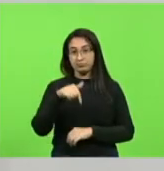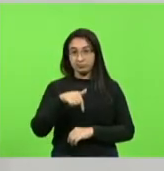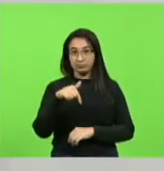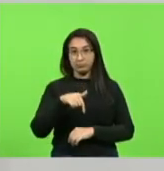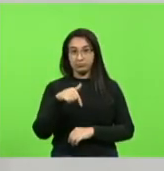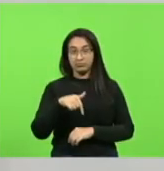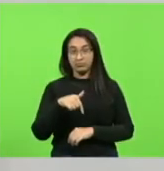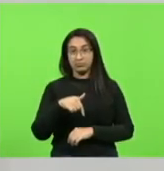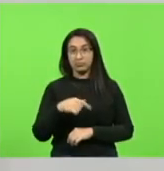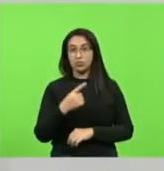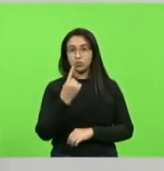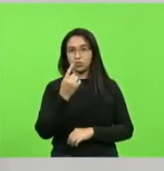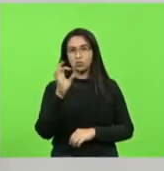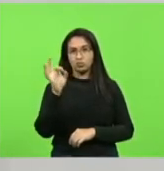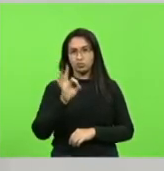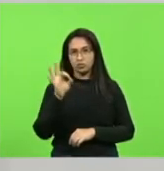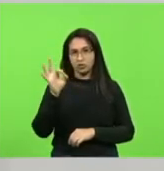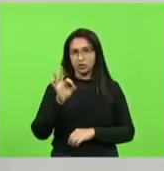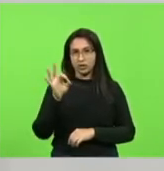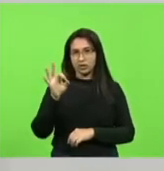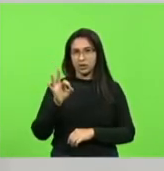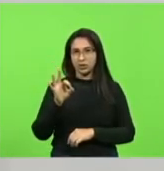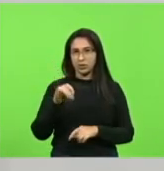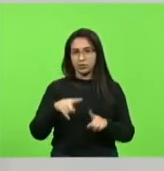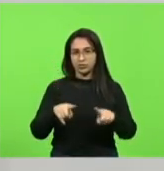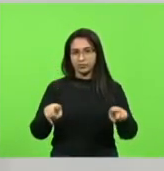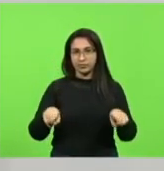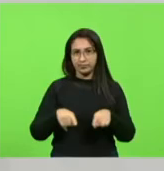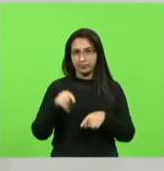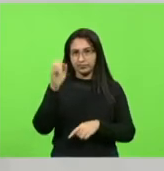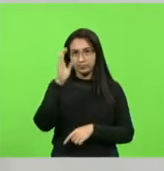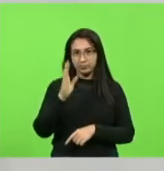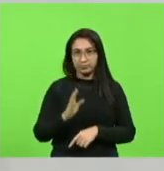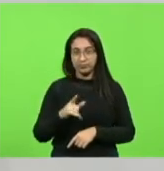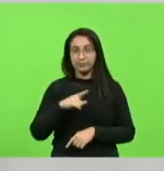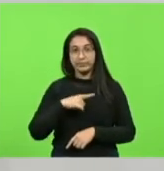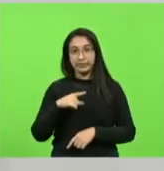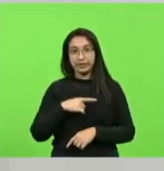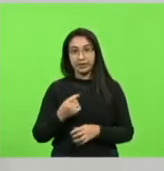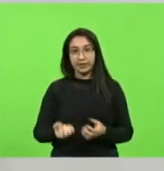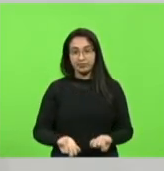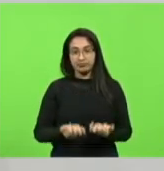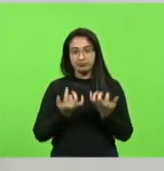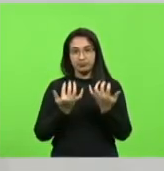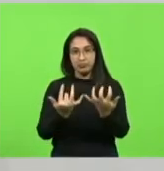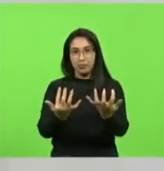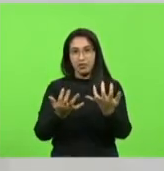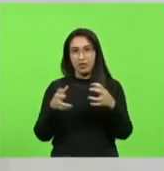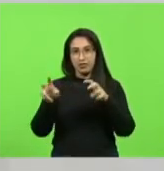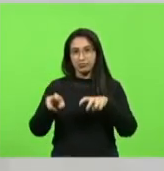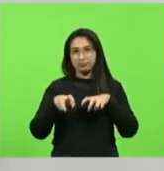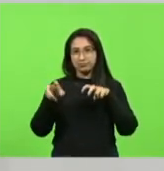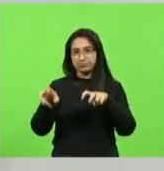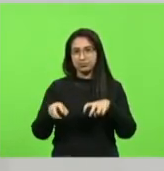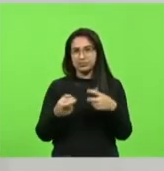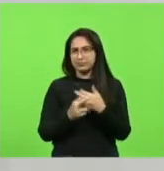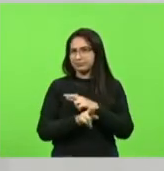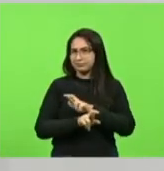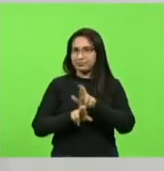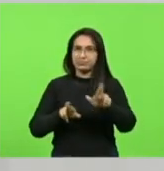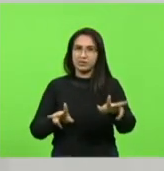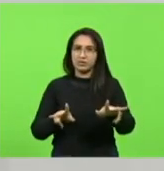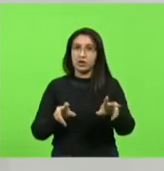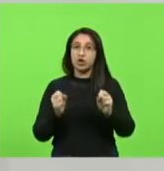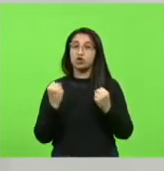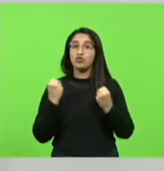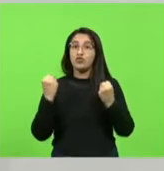termos 1% do território nacional, temos uma agricultura diversificada e forte. Somos o